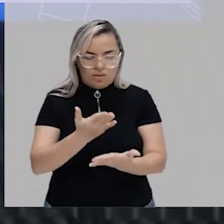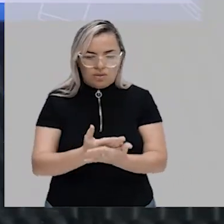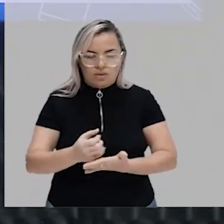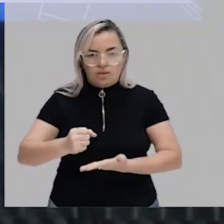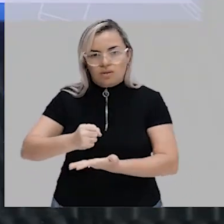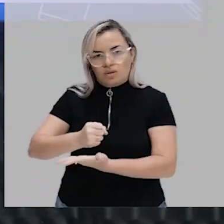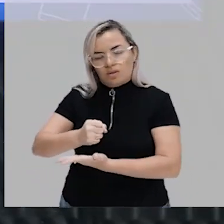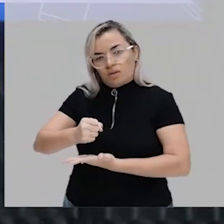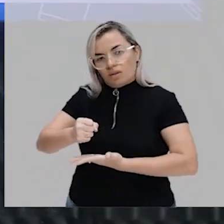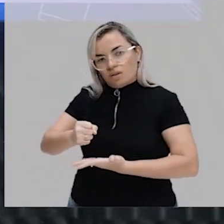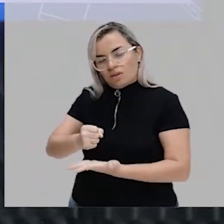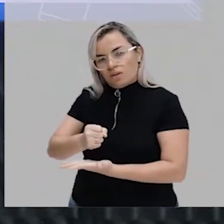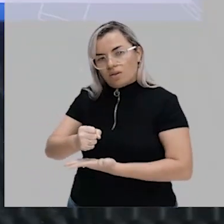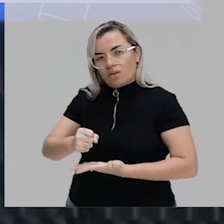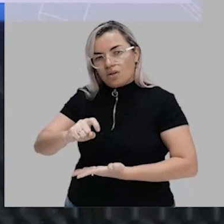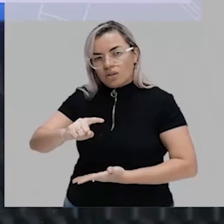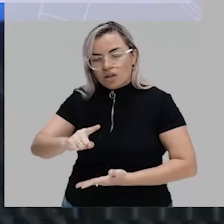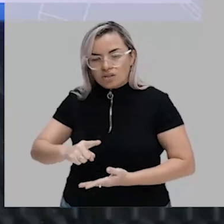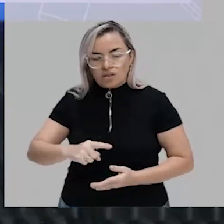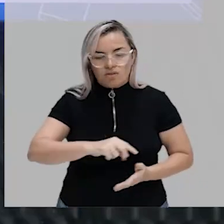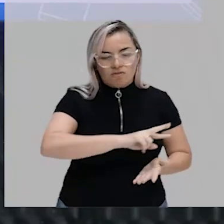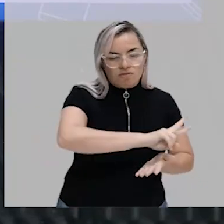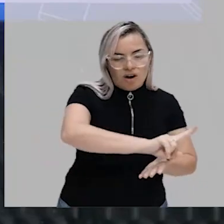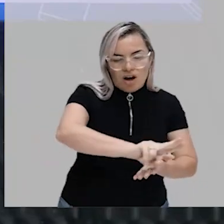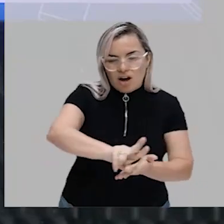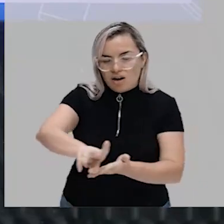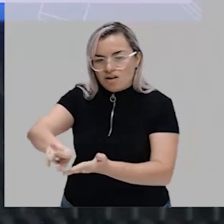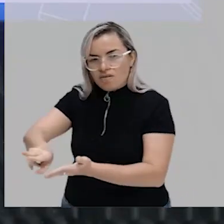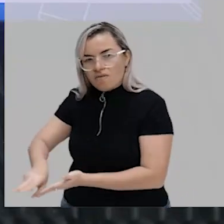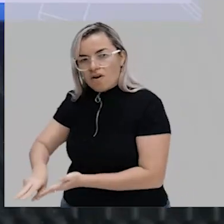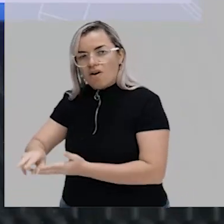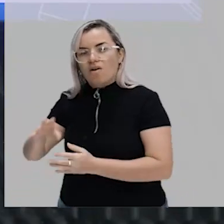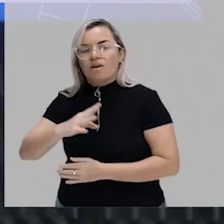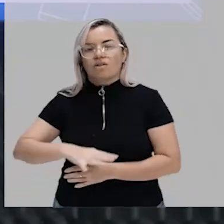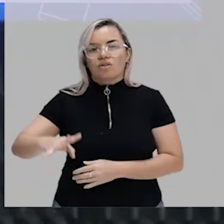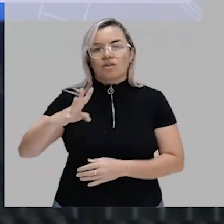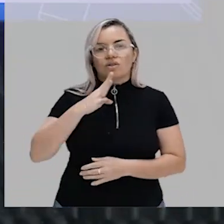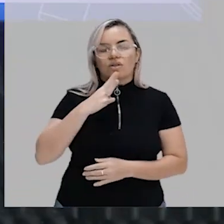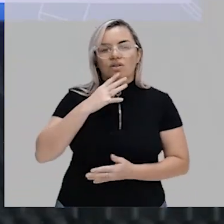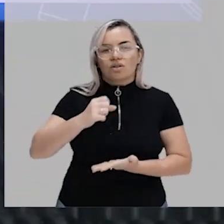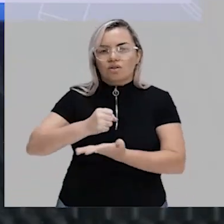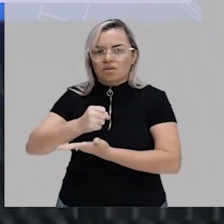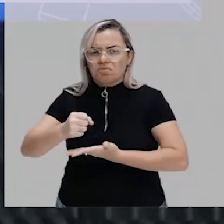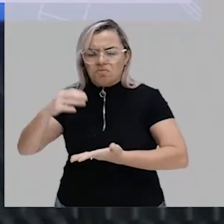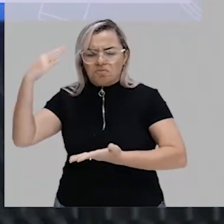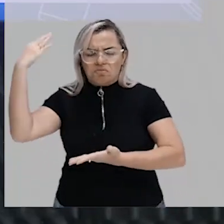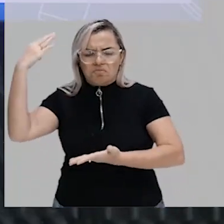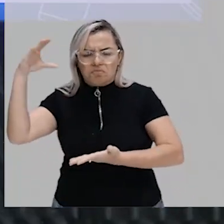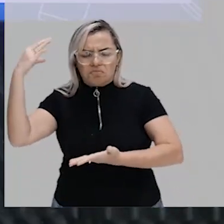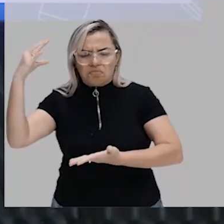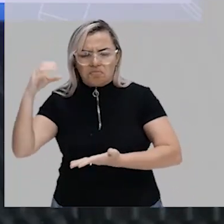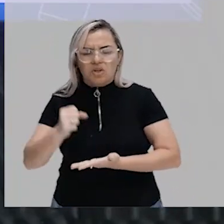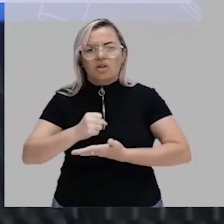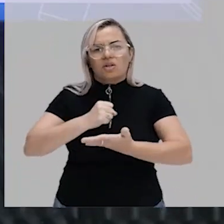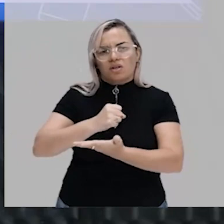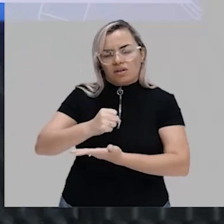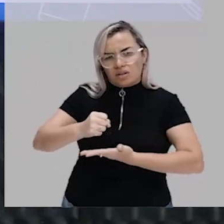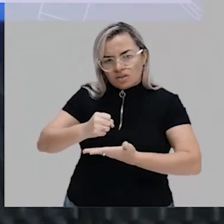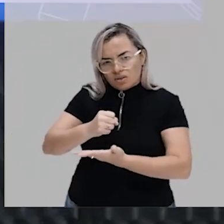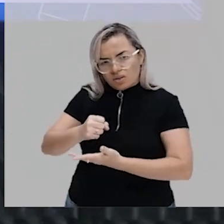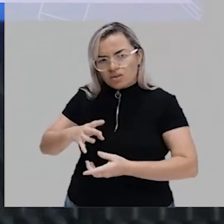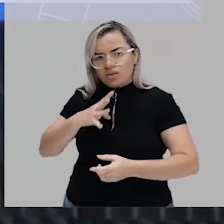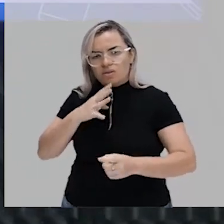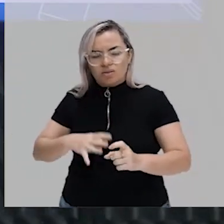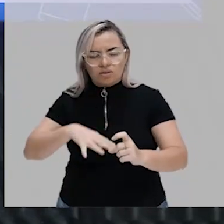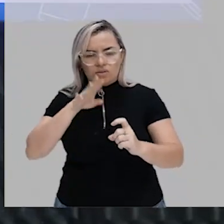bases das outras formas de conhecimento. O que baseia o conhecimento científico, o que baseia o conhecimento do mito, o que